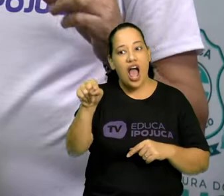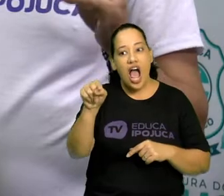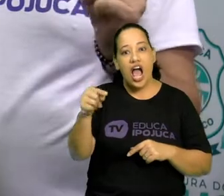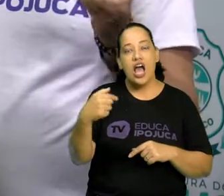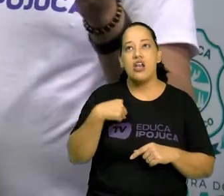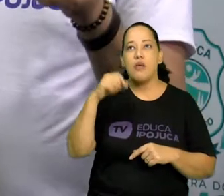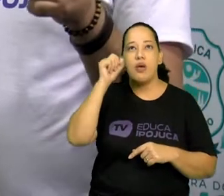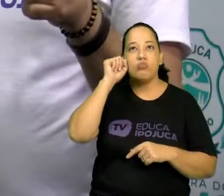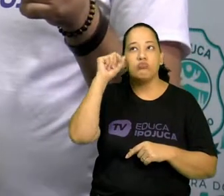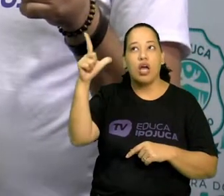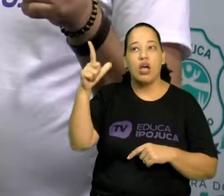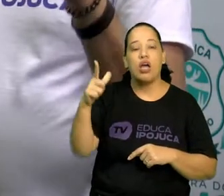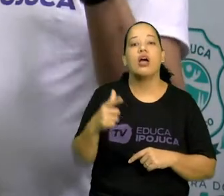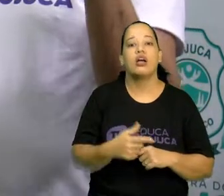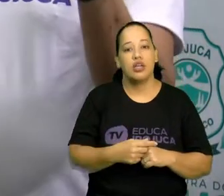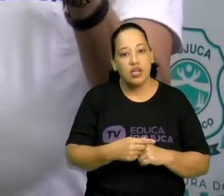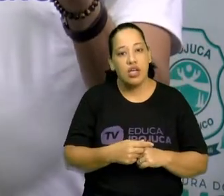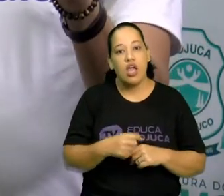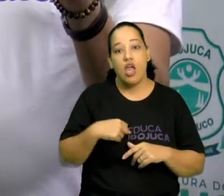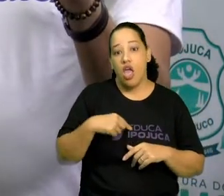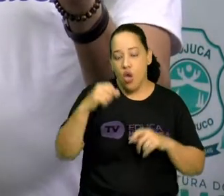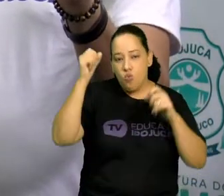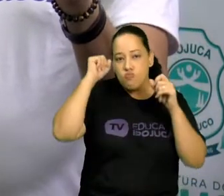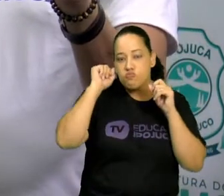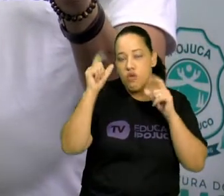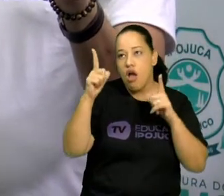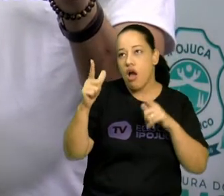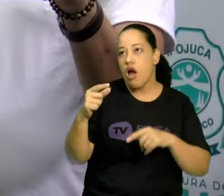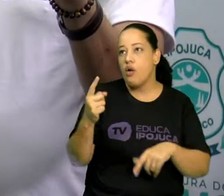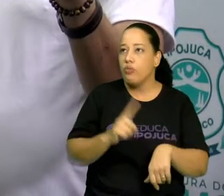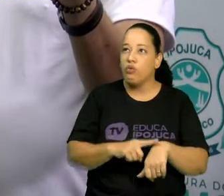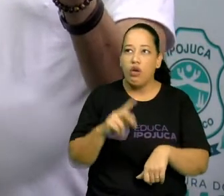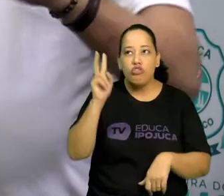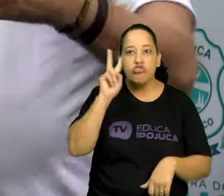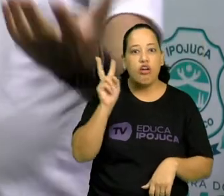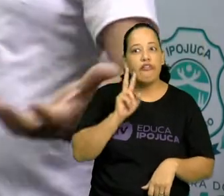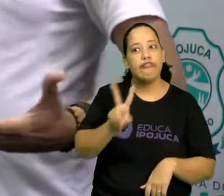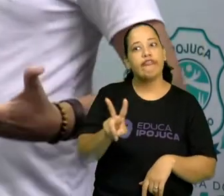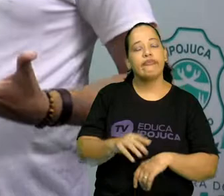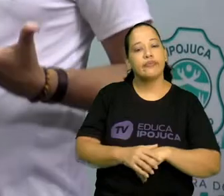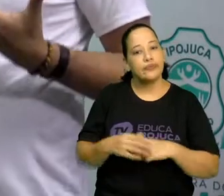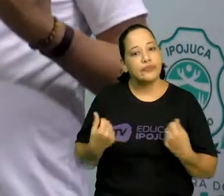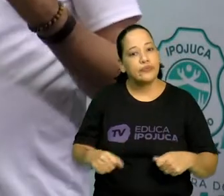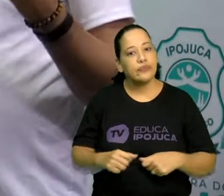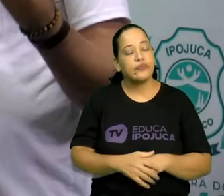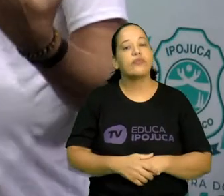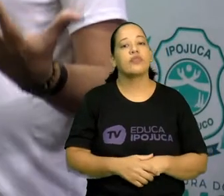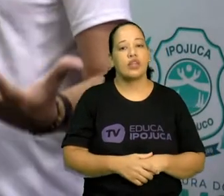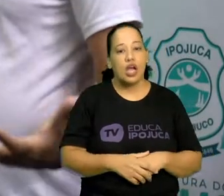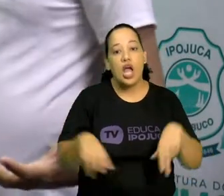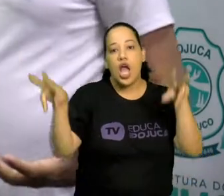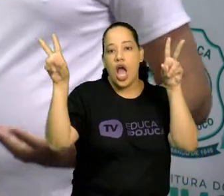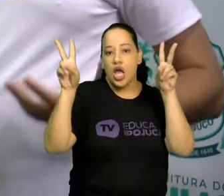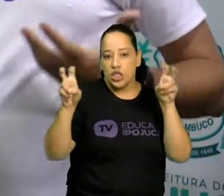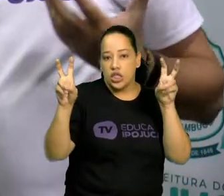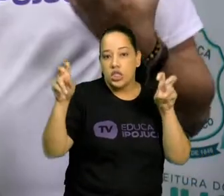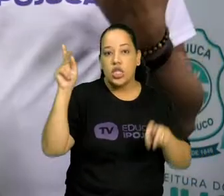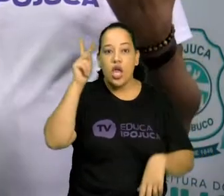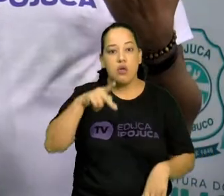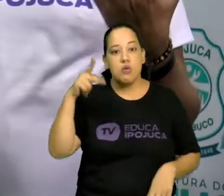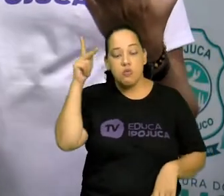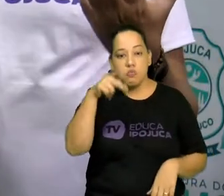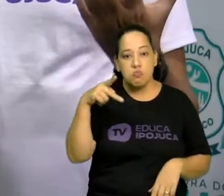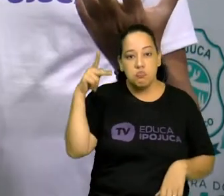todo momento dizer olha acorde se ligue na história e sempre com temas sabe polêmicos